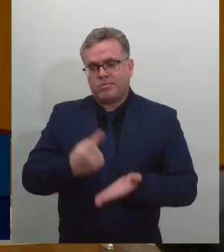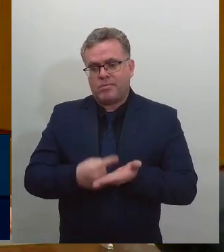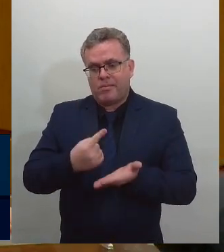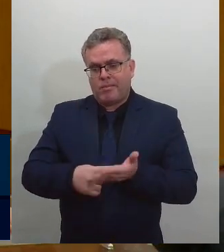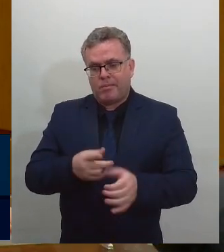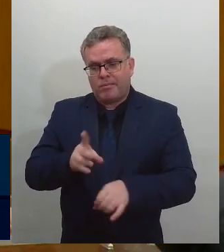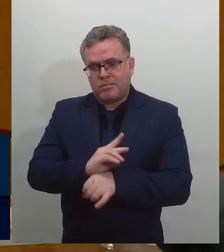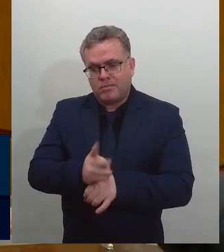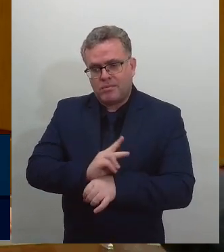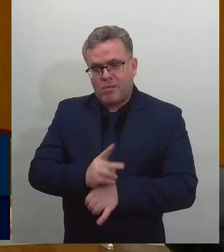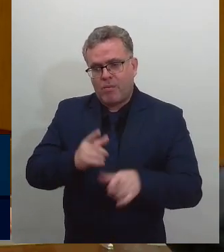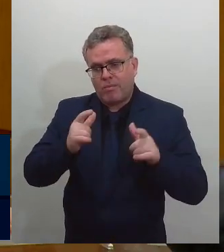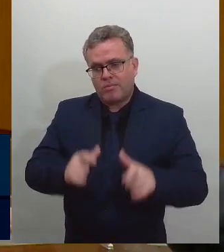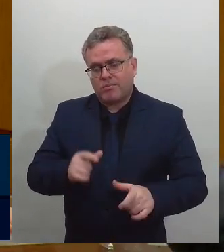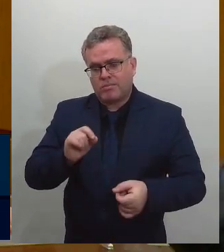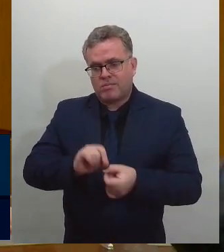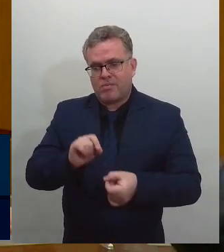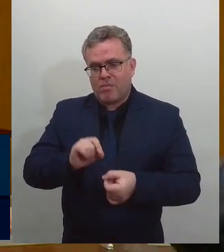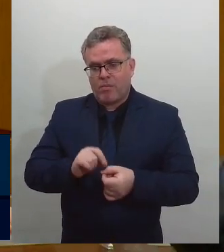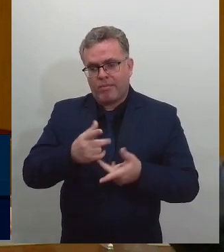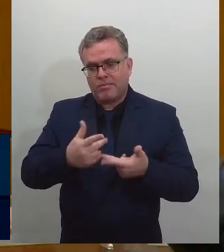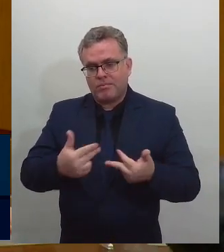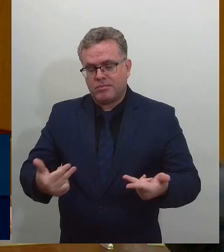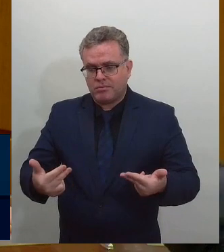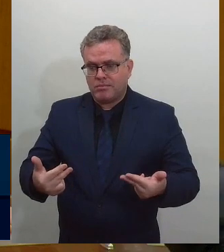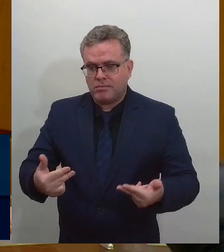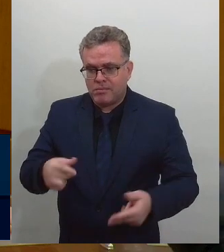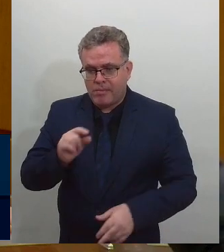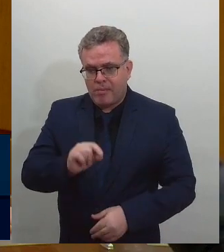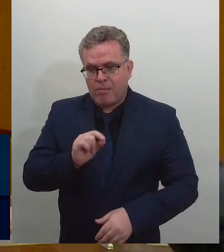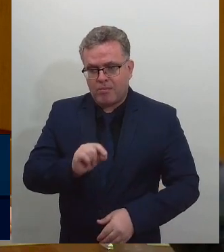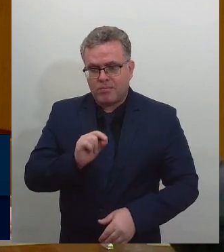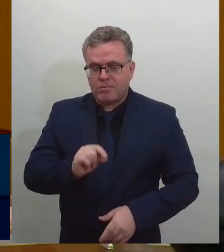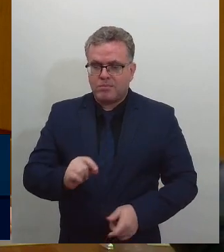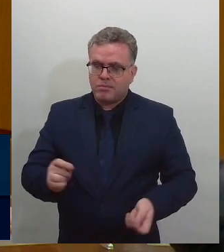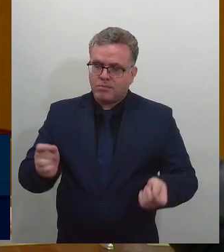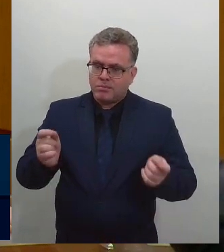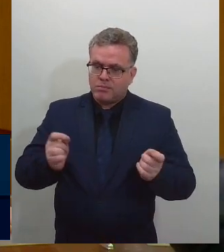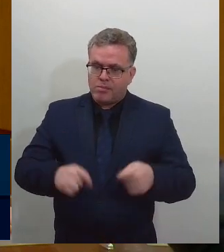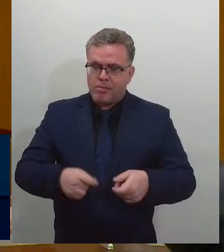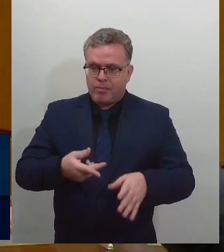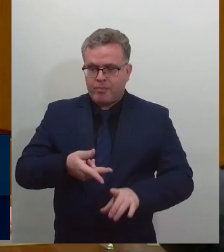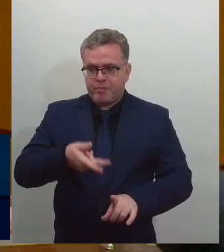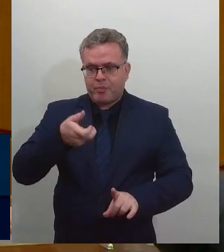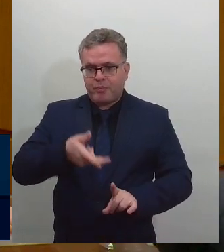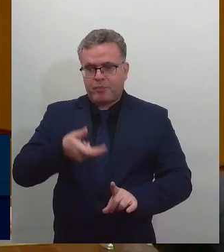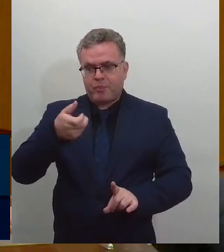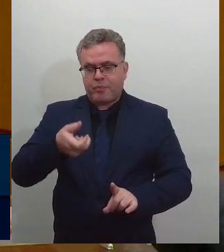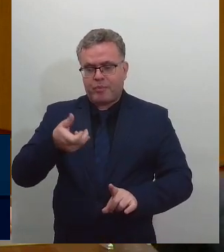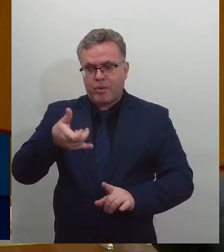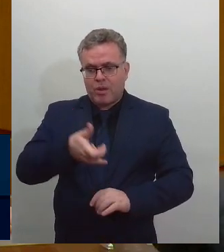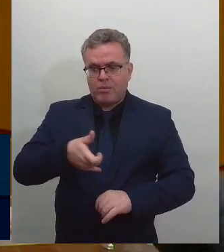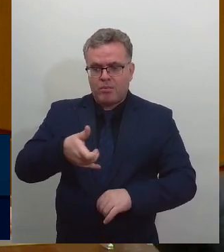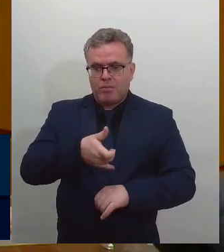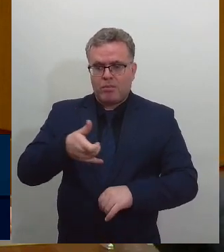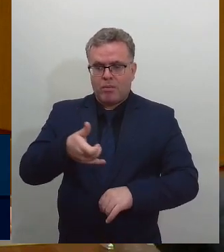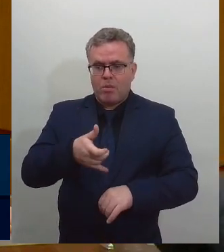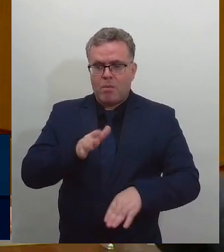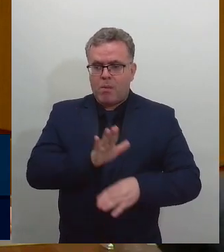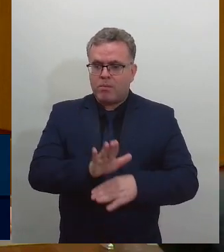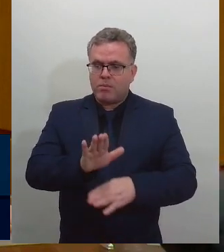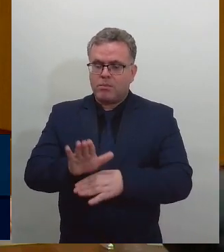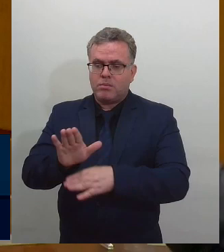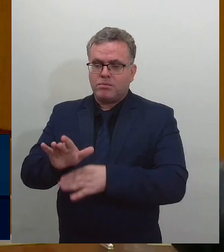a semente para que seja extraído o óleo para atendimento aos